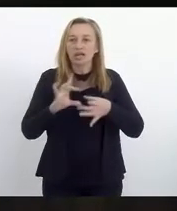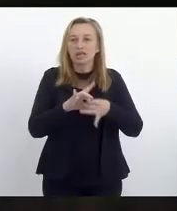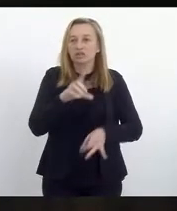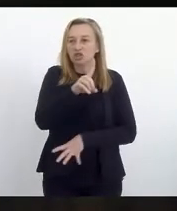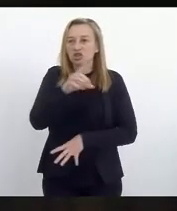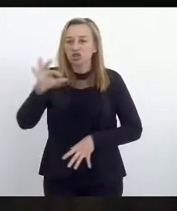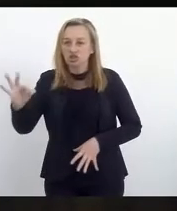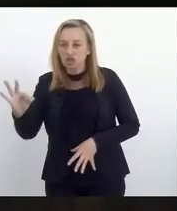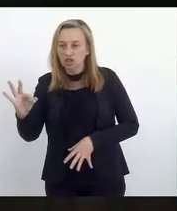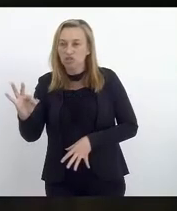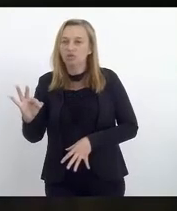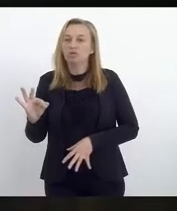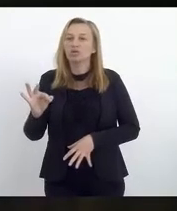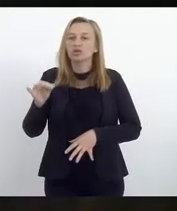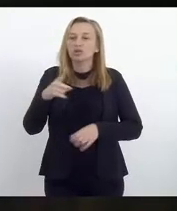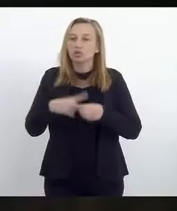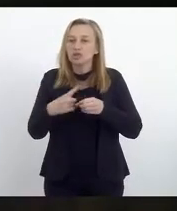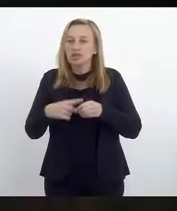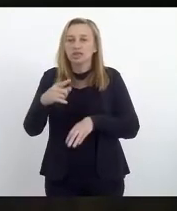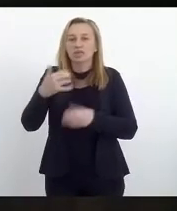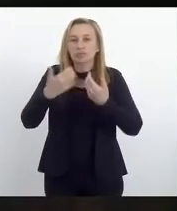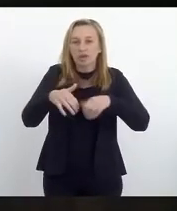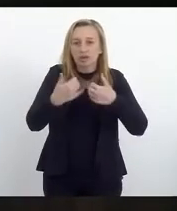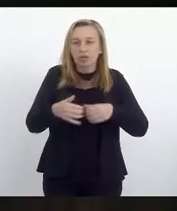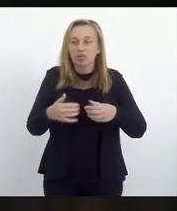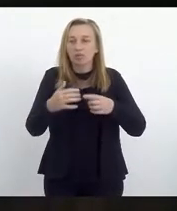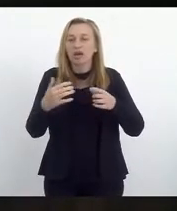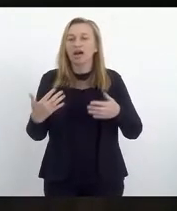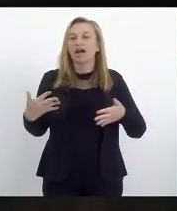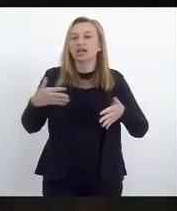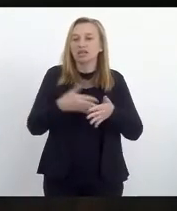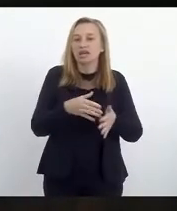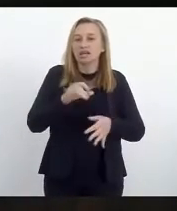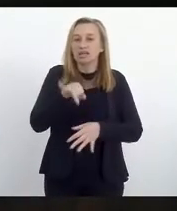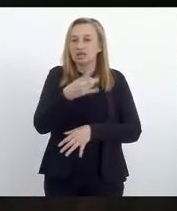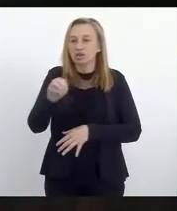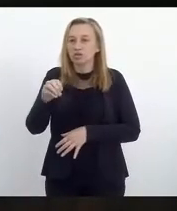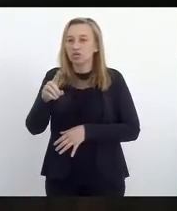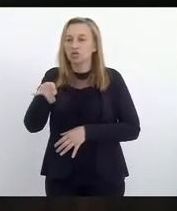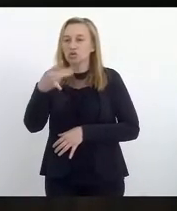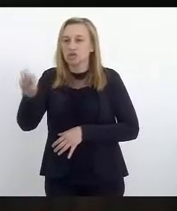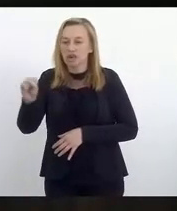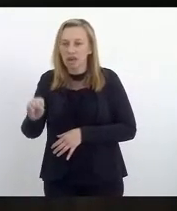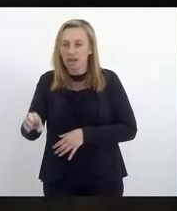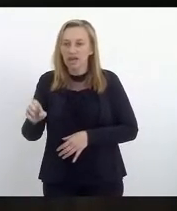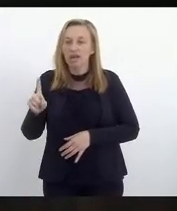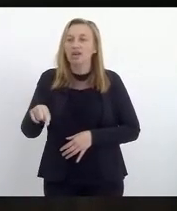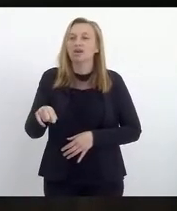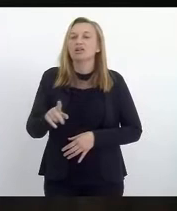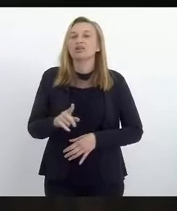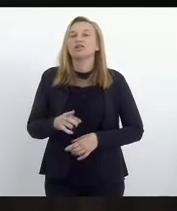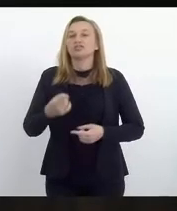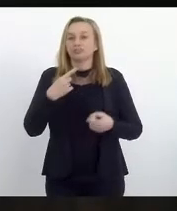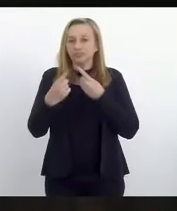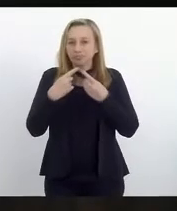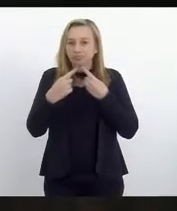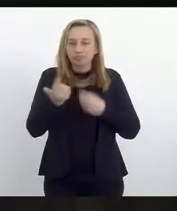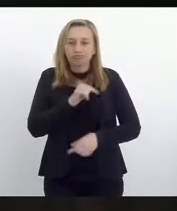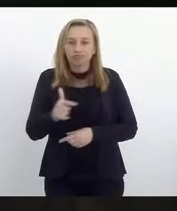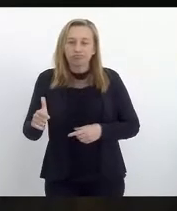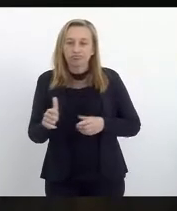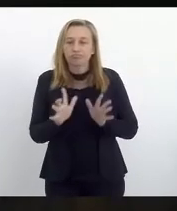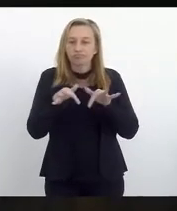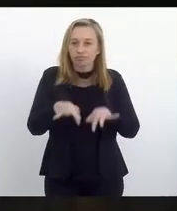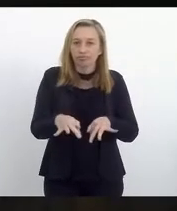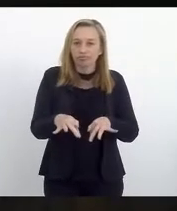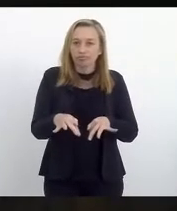da Posse, no município de Petrópolis, até o centro da cidade de São José do Vale do Rio Preto. Em discussão, não havendo quem queira discutir,